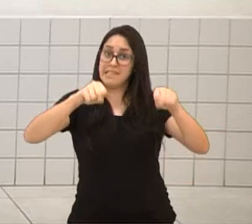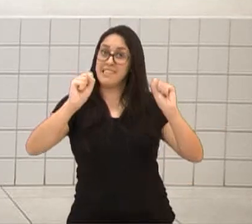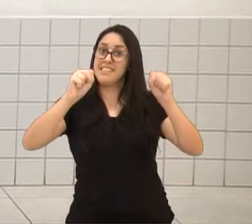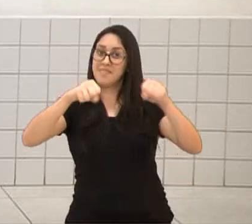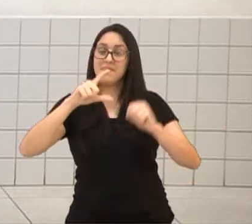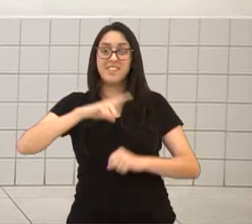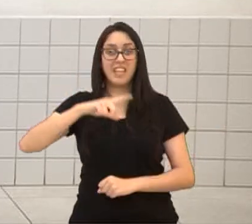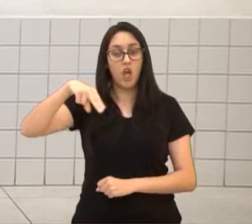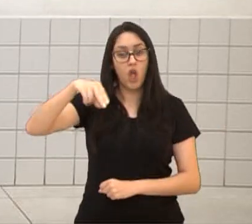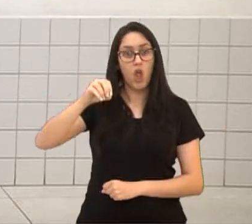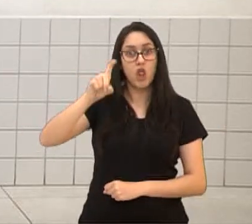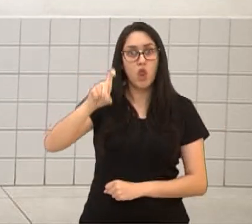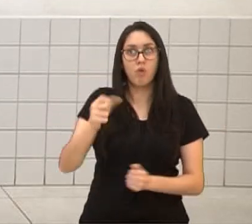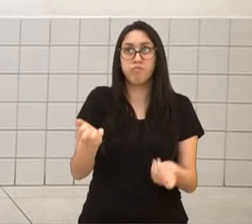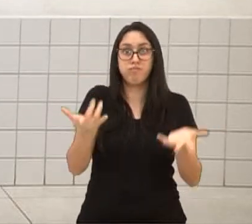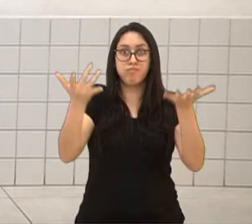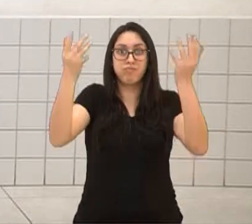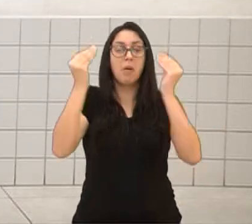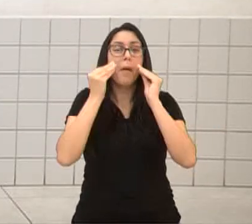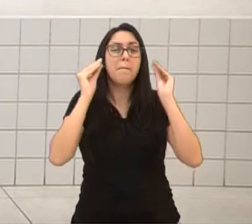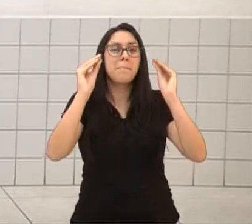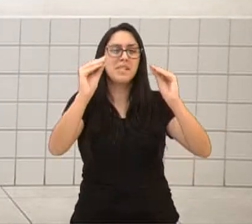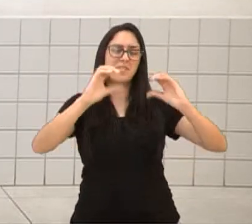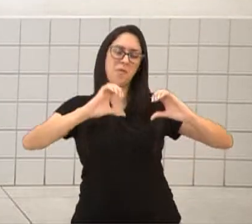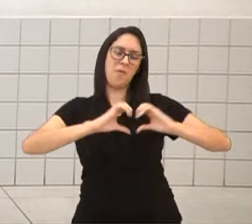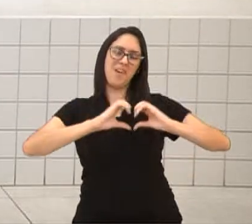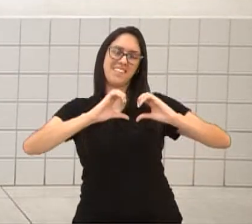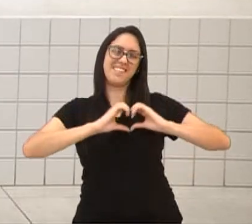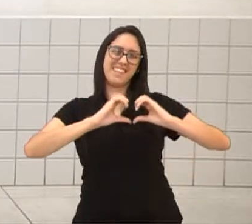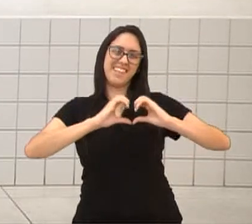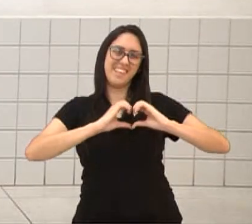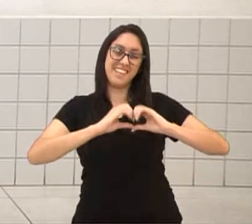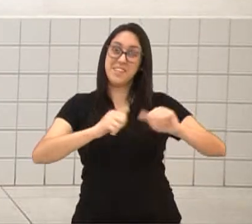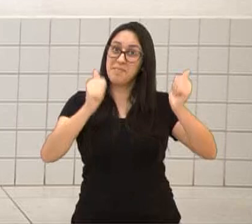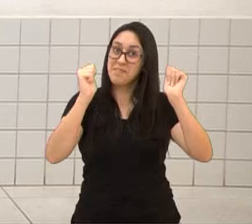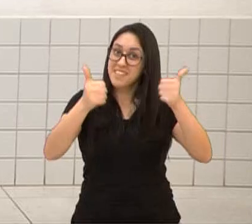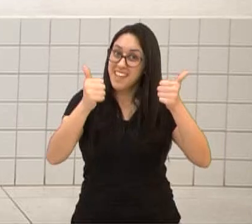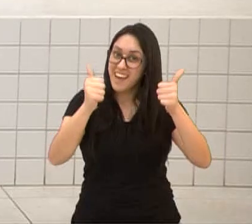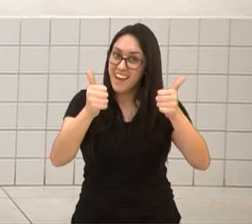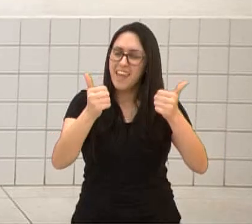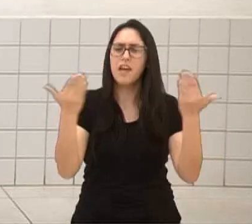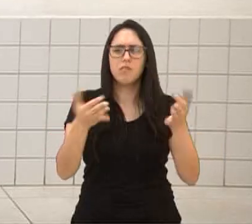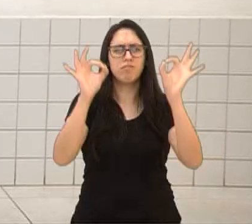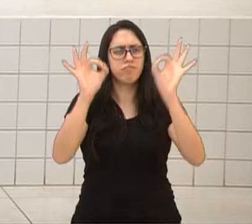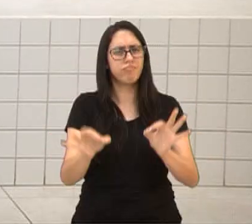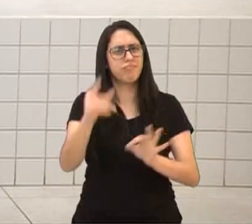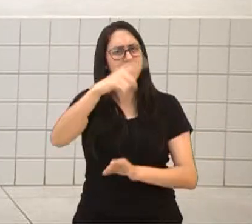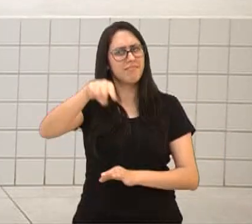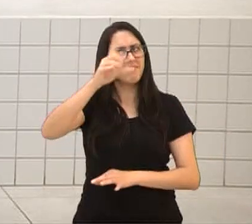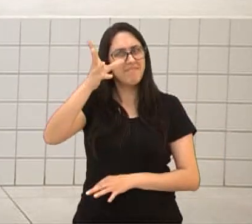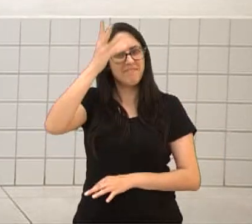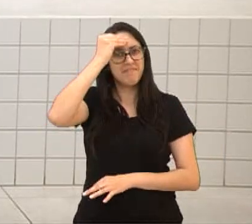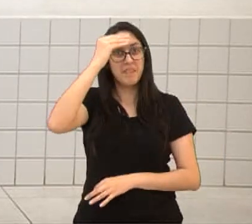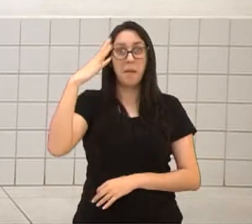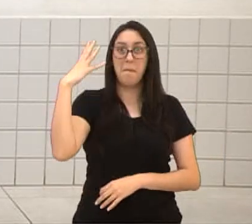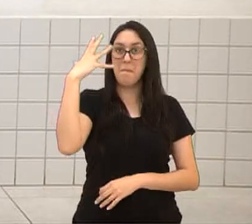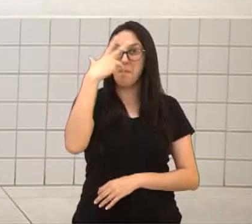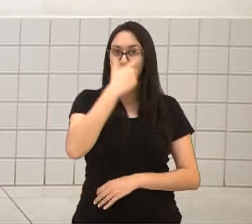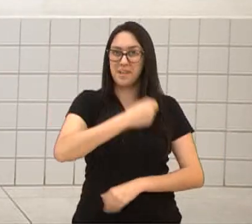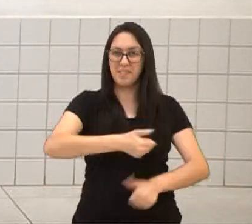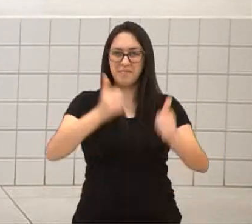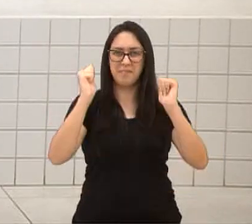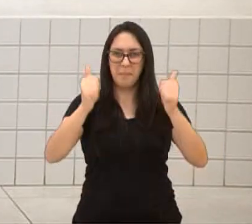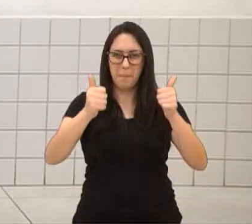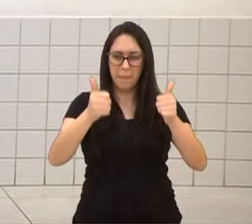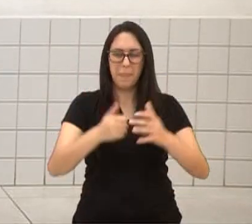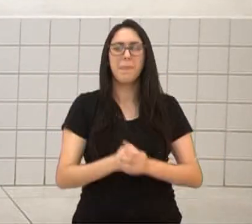E o NOx vai subindo, um beijão no coração. Aê! Agora tenho certeza que ficou bonito, hein, pessoal? Muito bem,